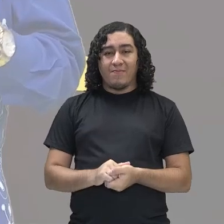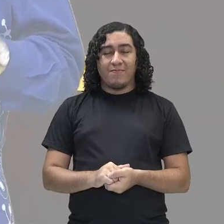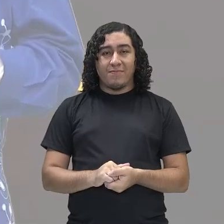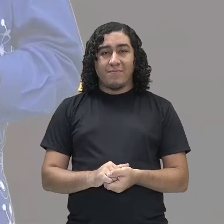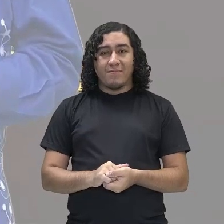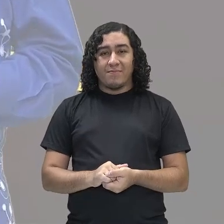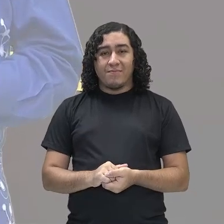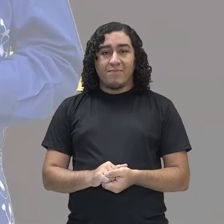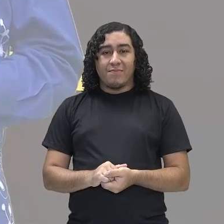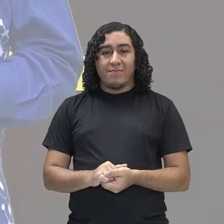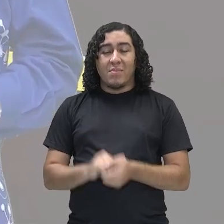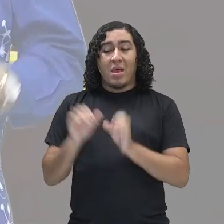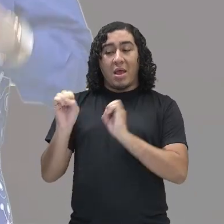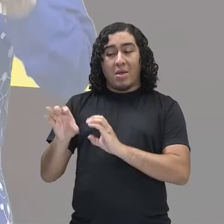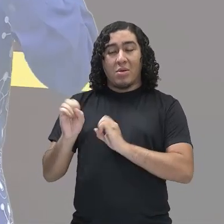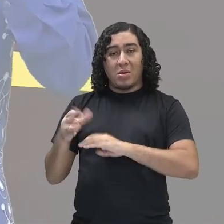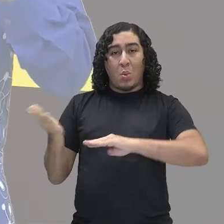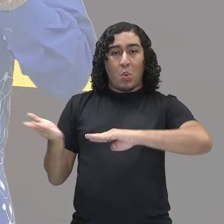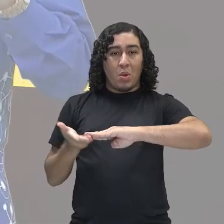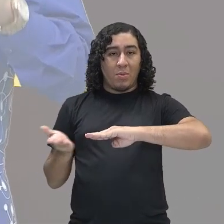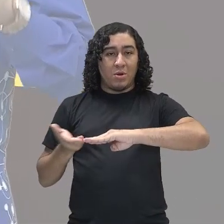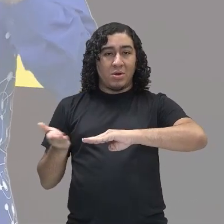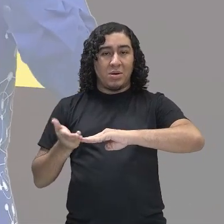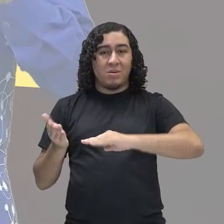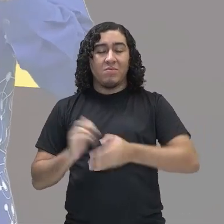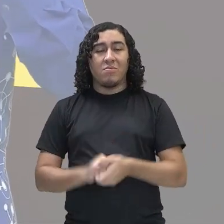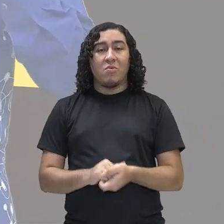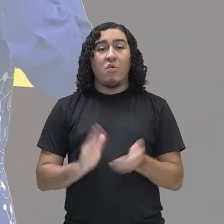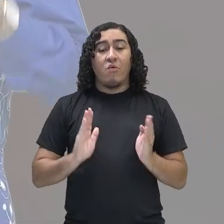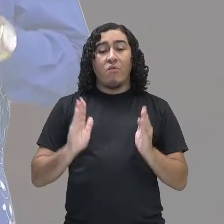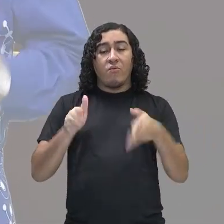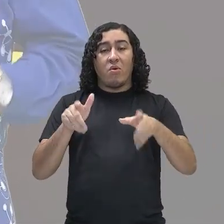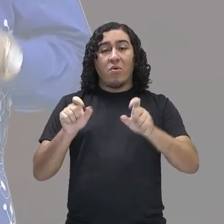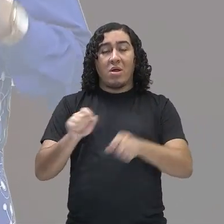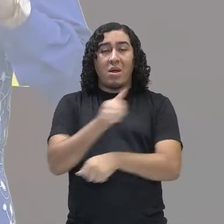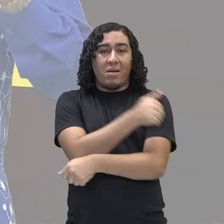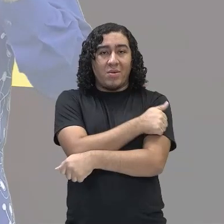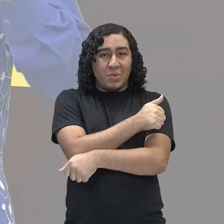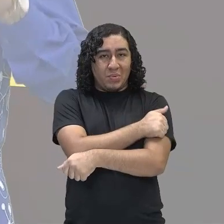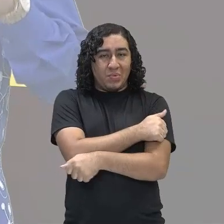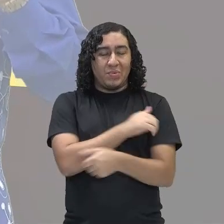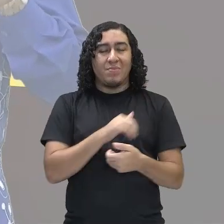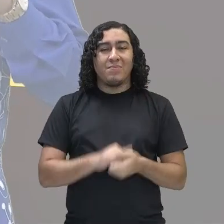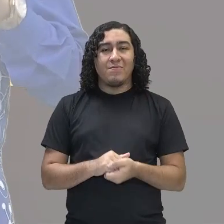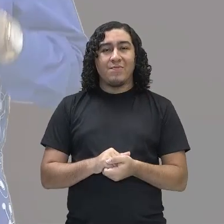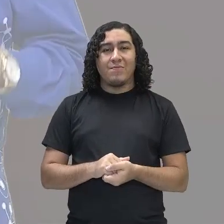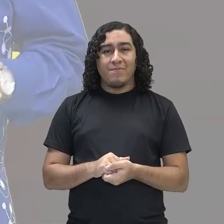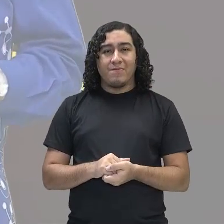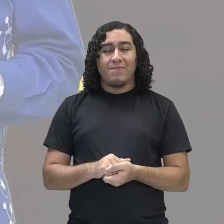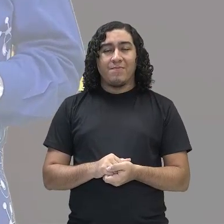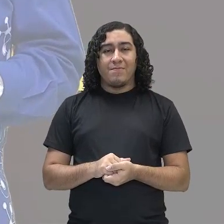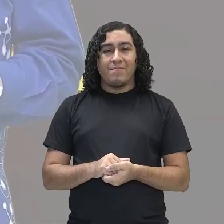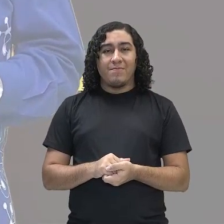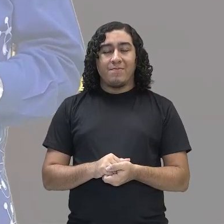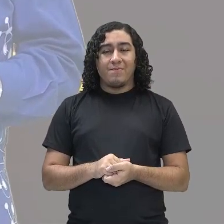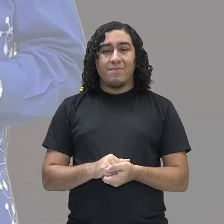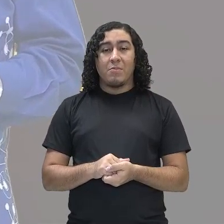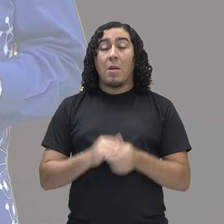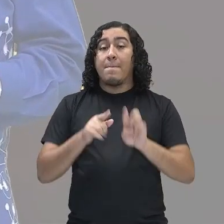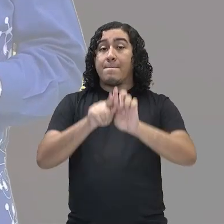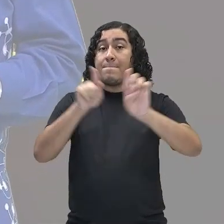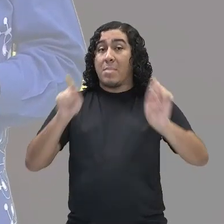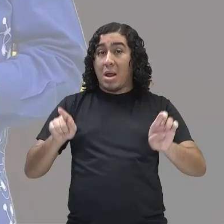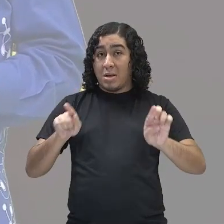na contemporaneidade, que foca no estudante, que foca em você. Porém,